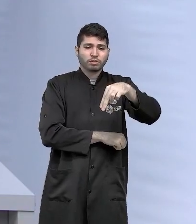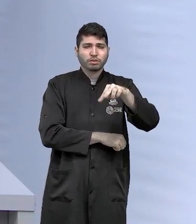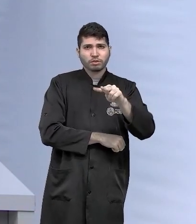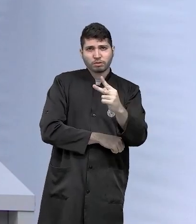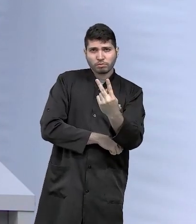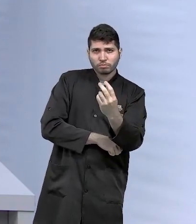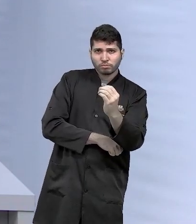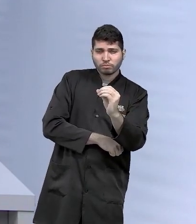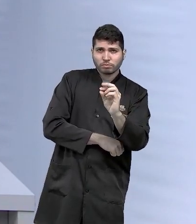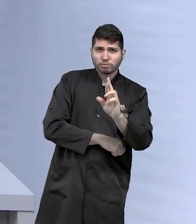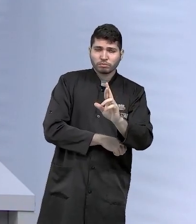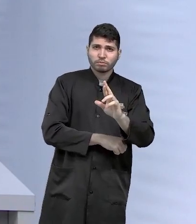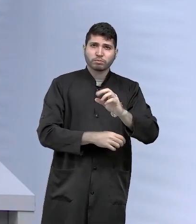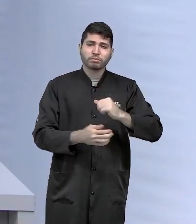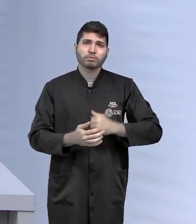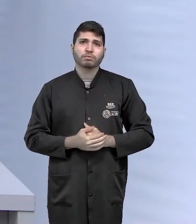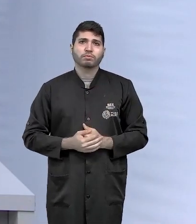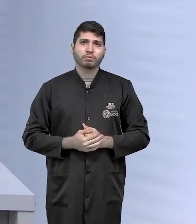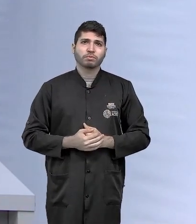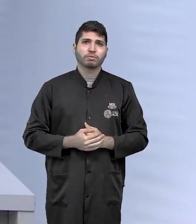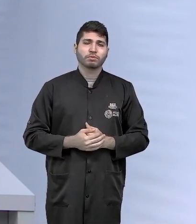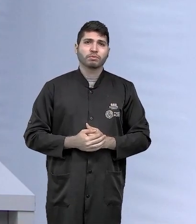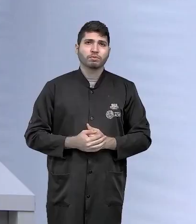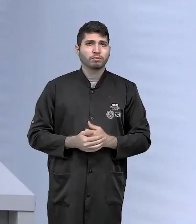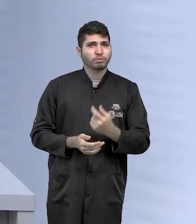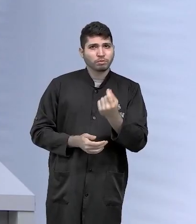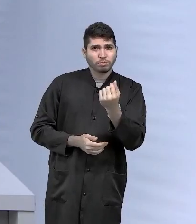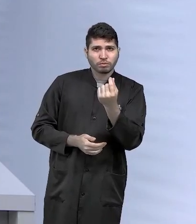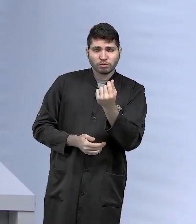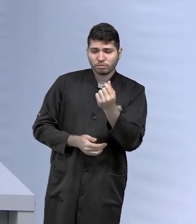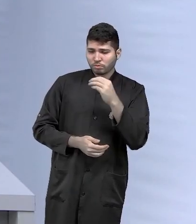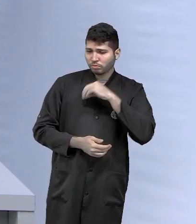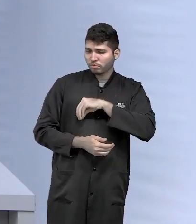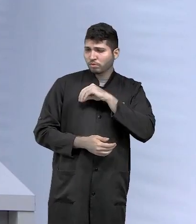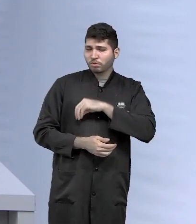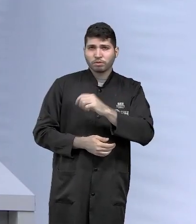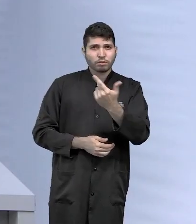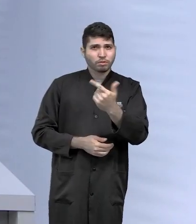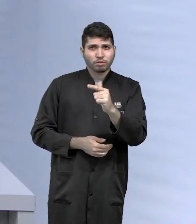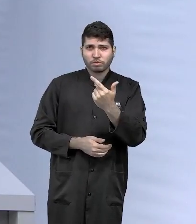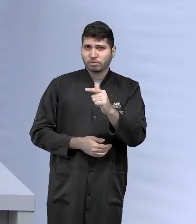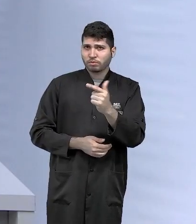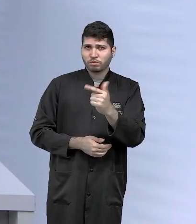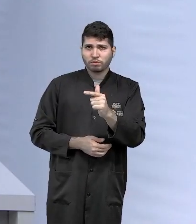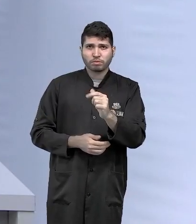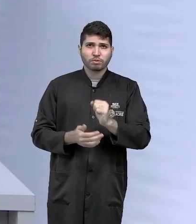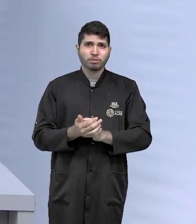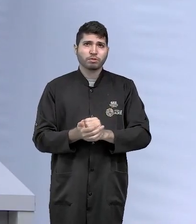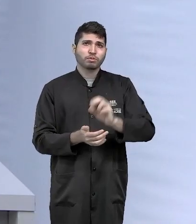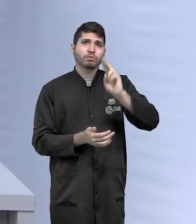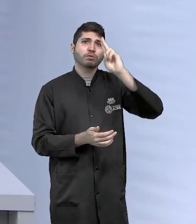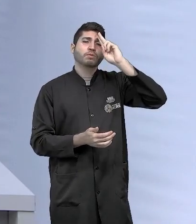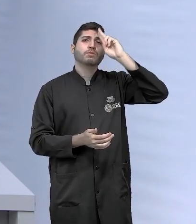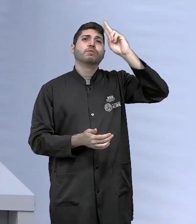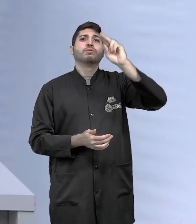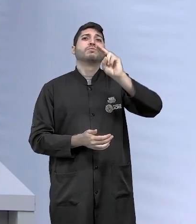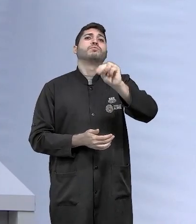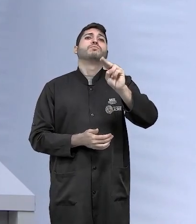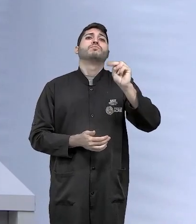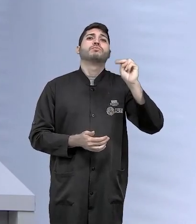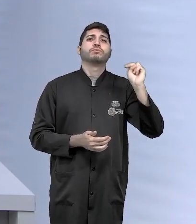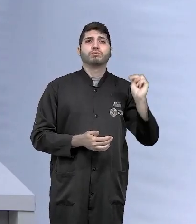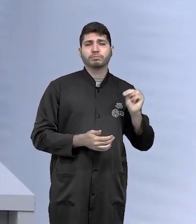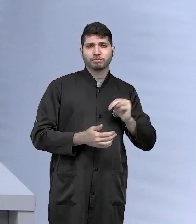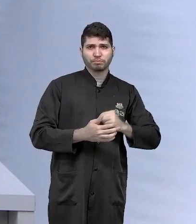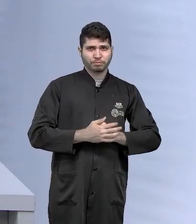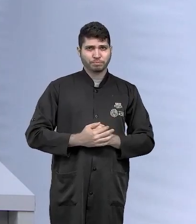na terra, ele se alimentava da terra, não ganhava salário, e ele nunca foi dono e nunca será dono de terra.